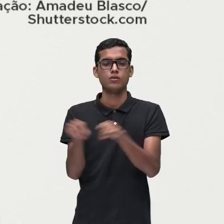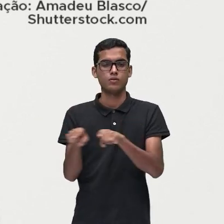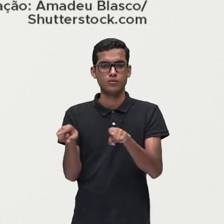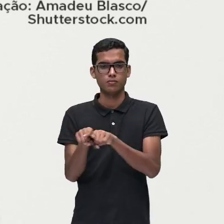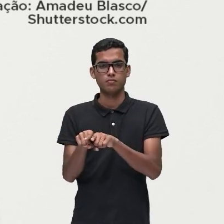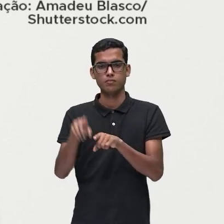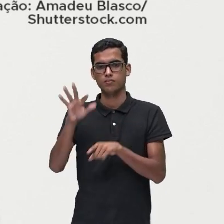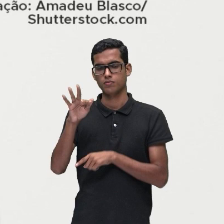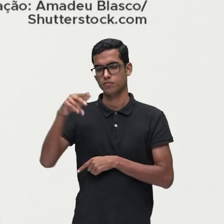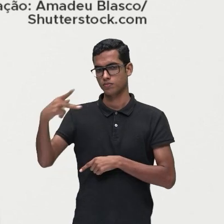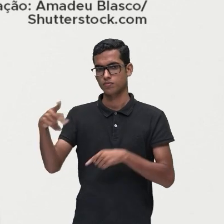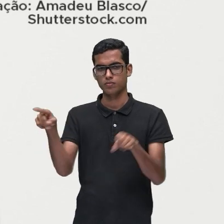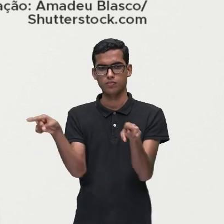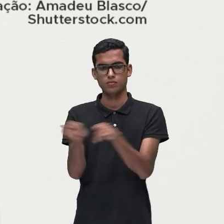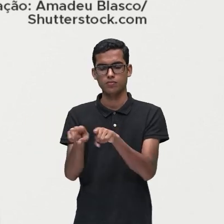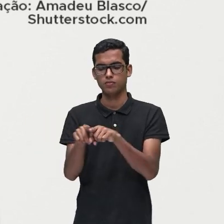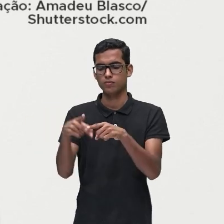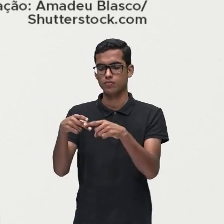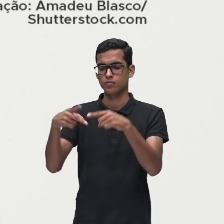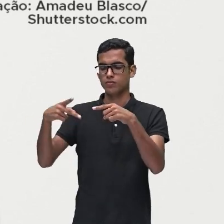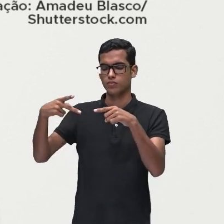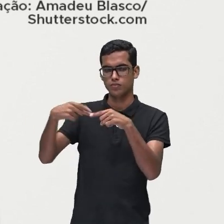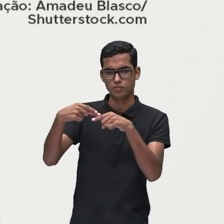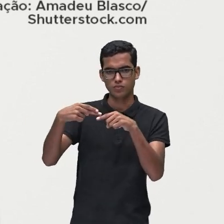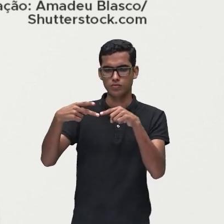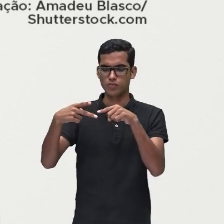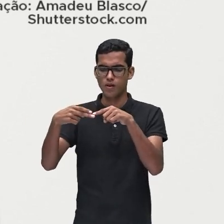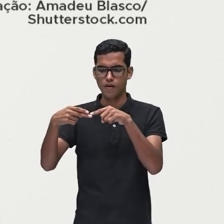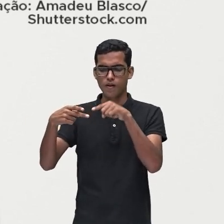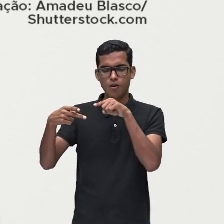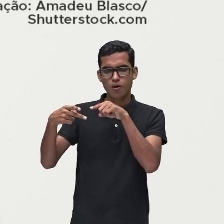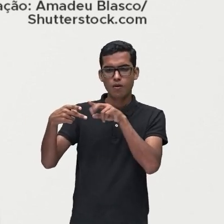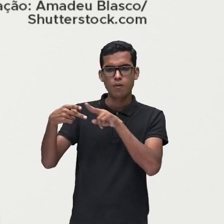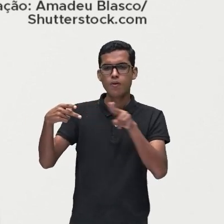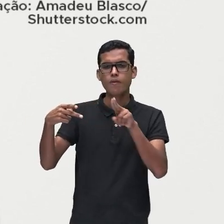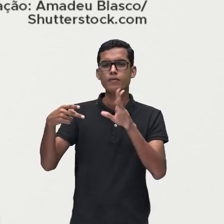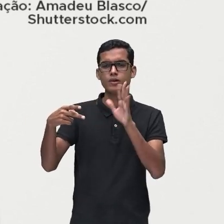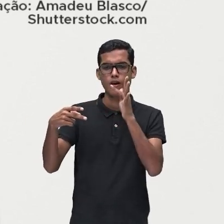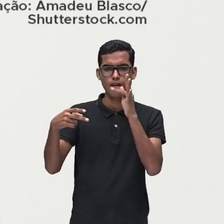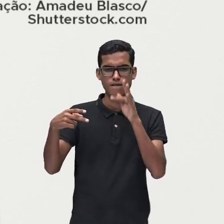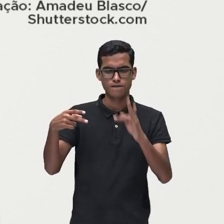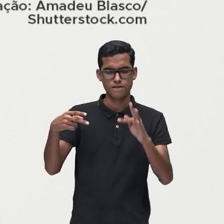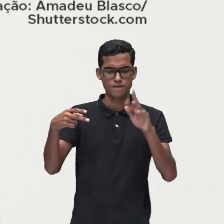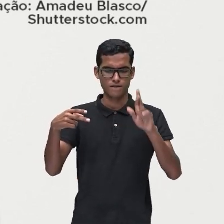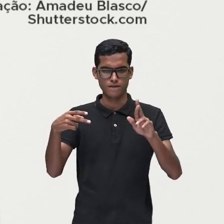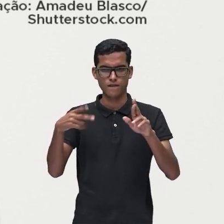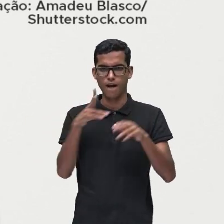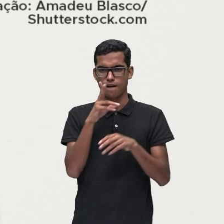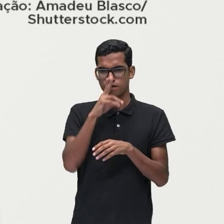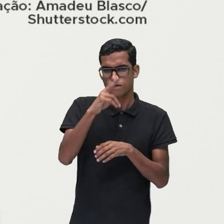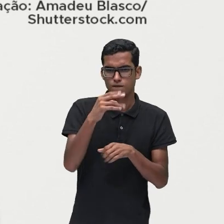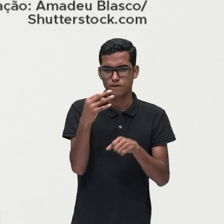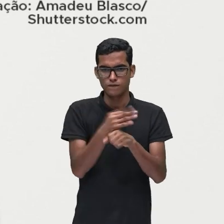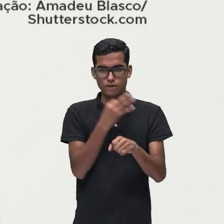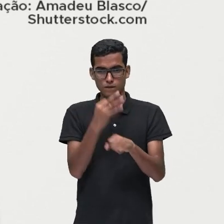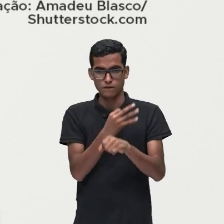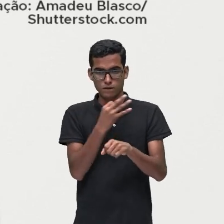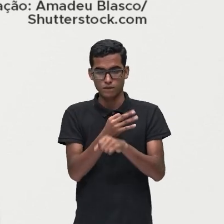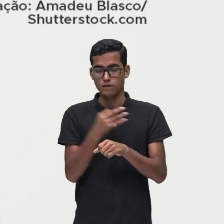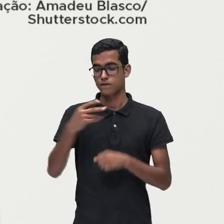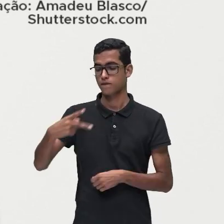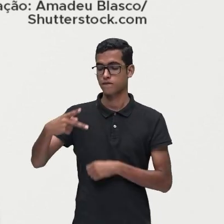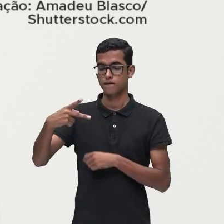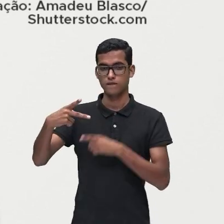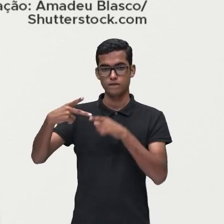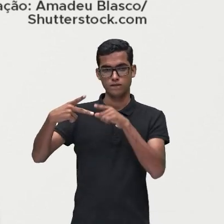vai fazer o recorte, onde vai realizar o movimento, vai ser a força de resistência. Então, observem que você tem o ponto de